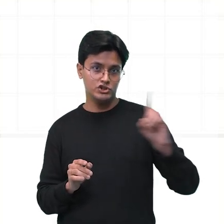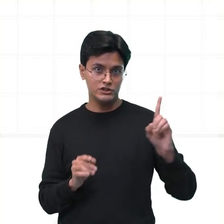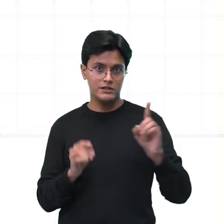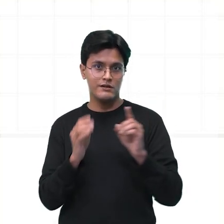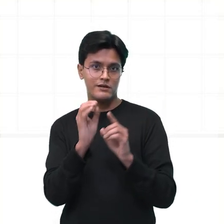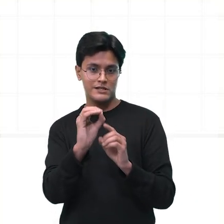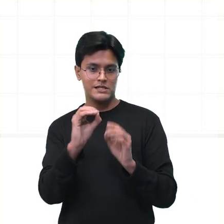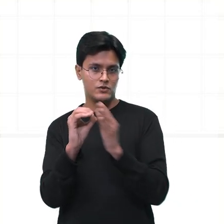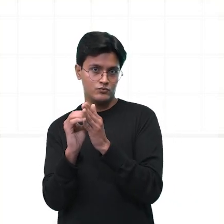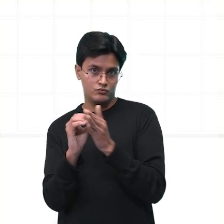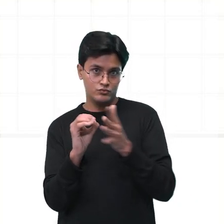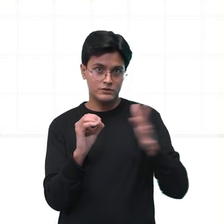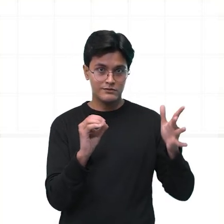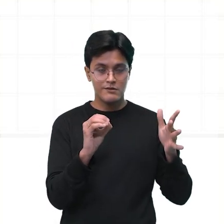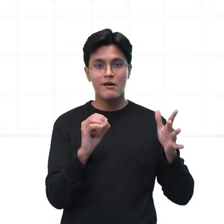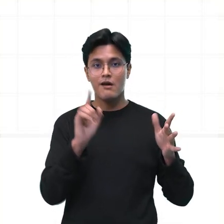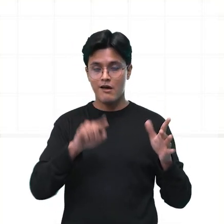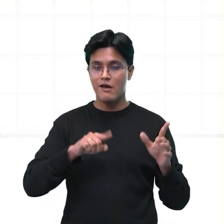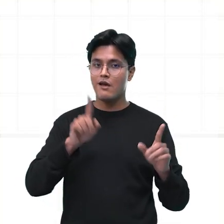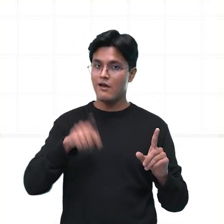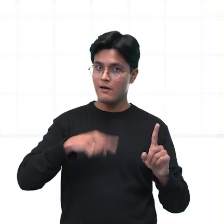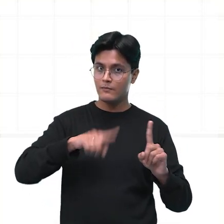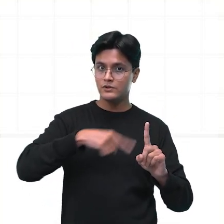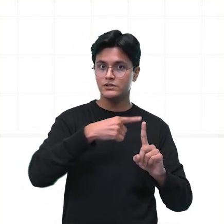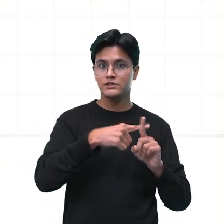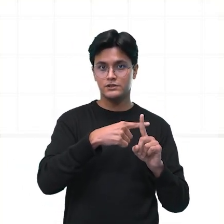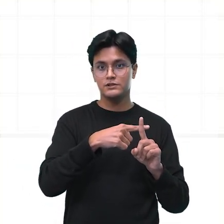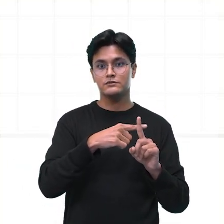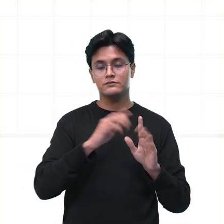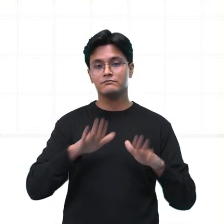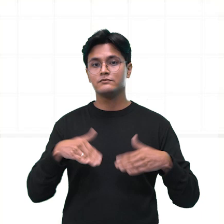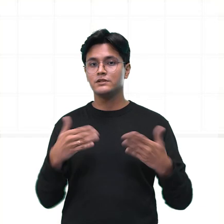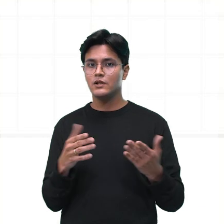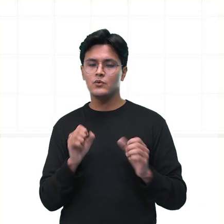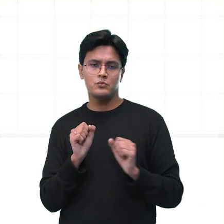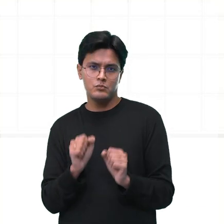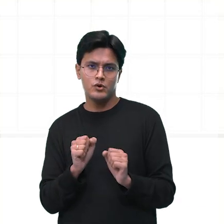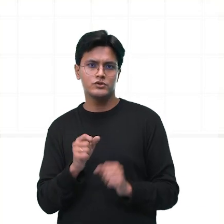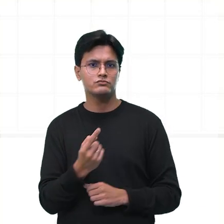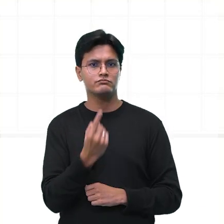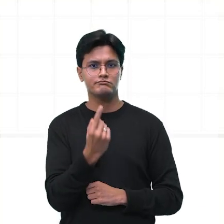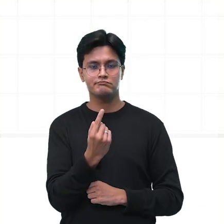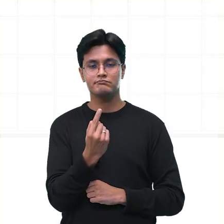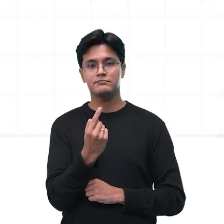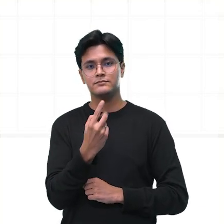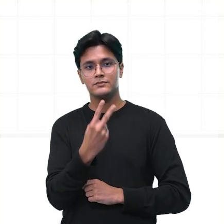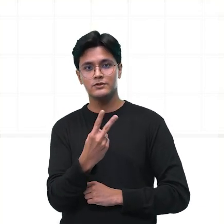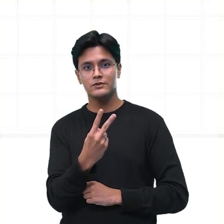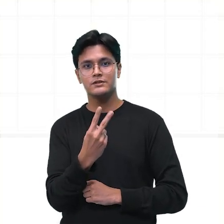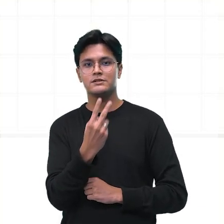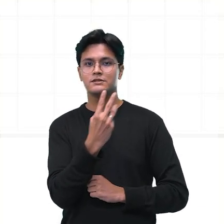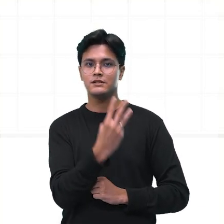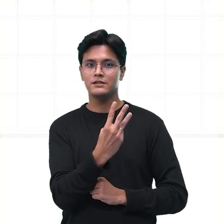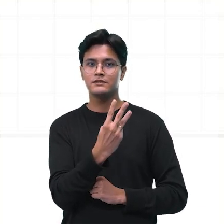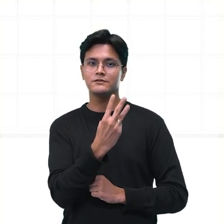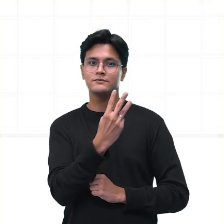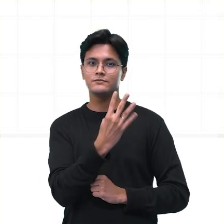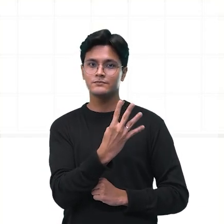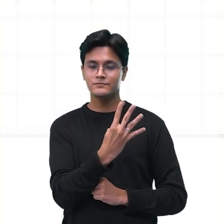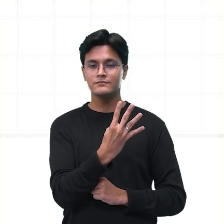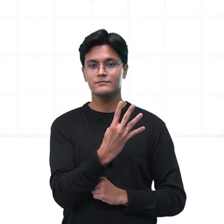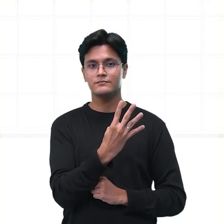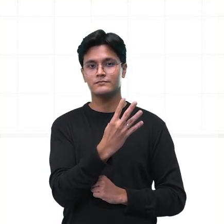zer são números positivos então aqui eu posso ter 1 2 3